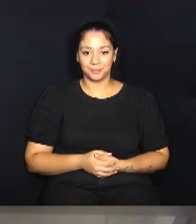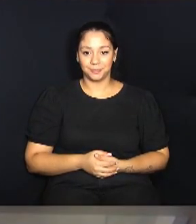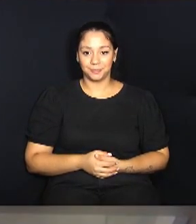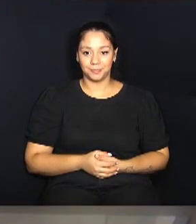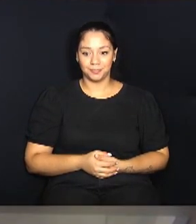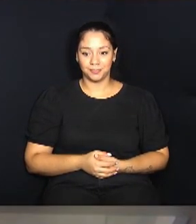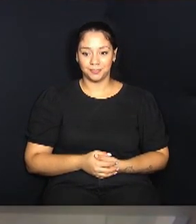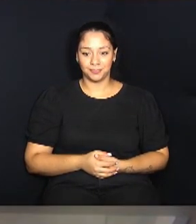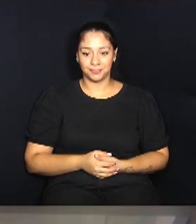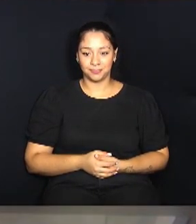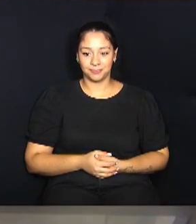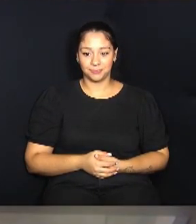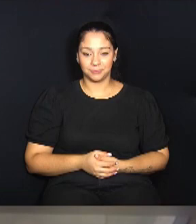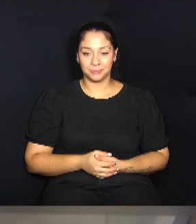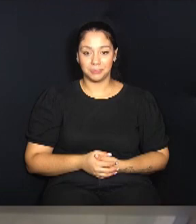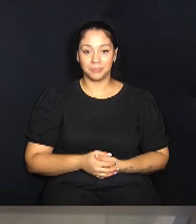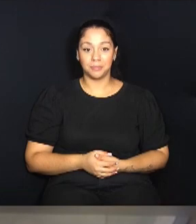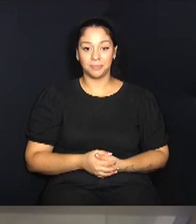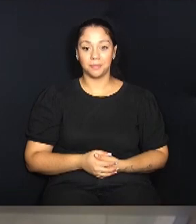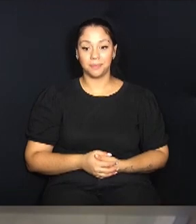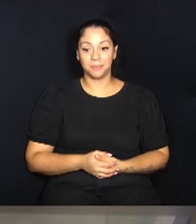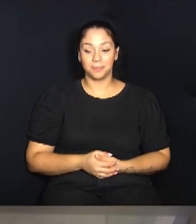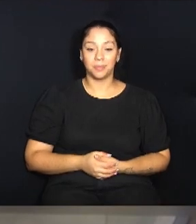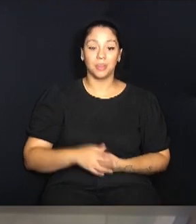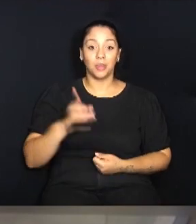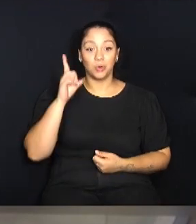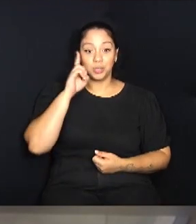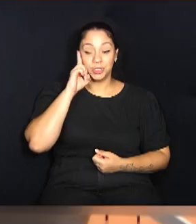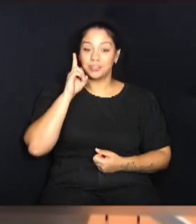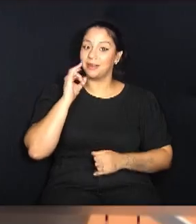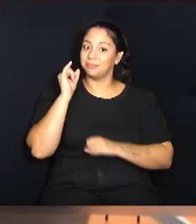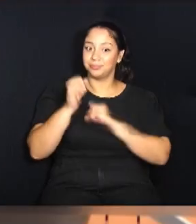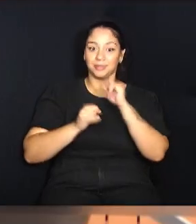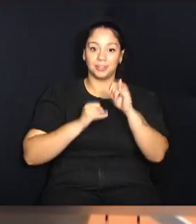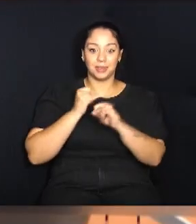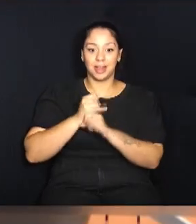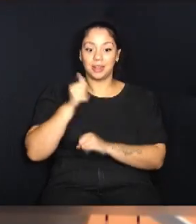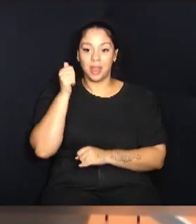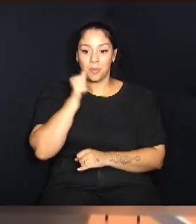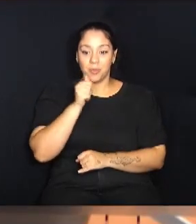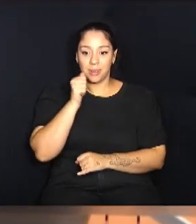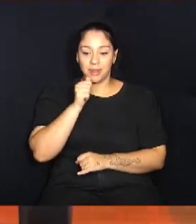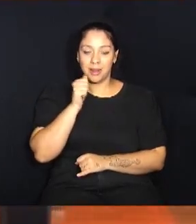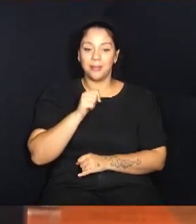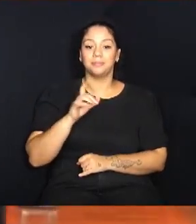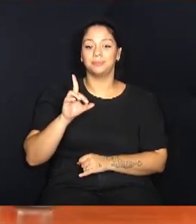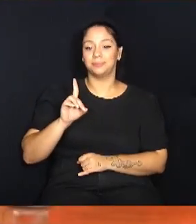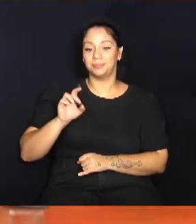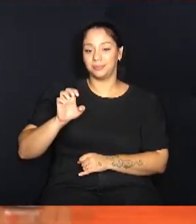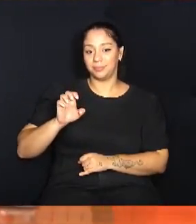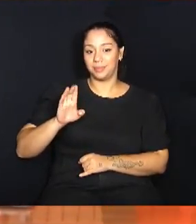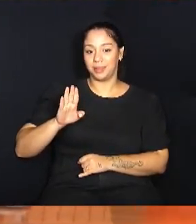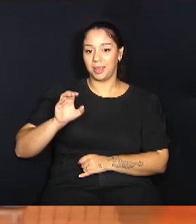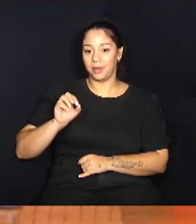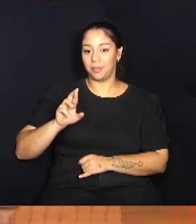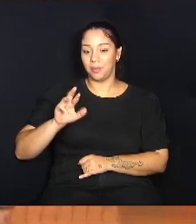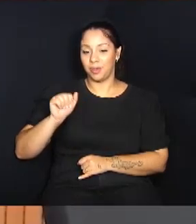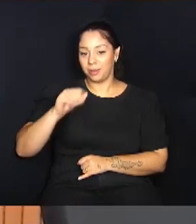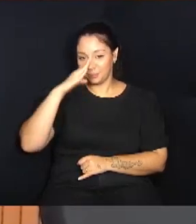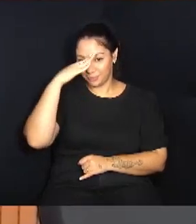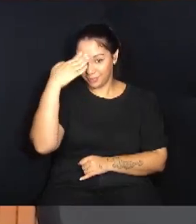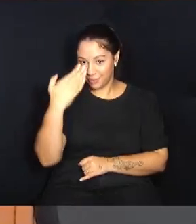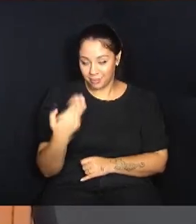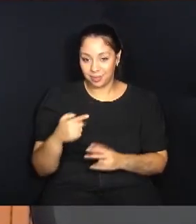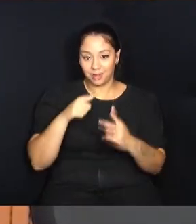No Dia Internacional da Mulher, a Câmara Municipal, por iniciativa da vereadora Débora Palermo, homenageou 2 mulheres que foram